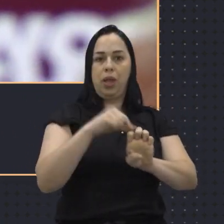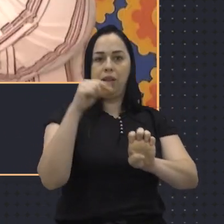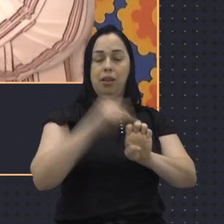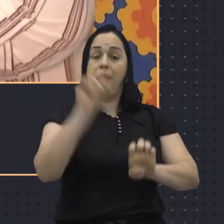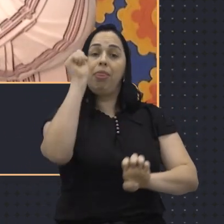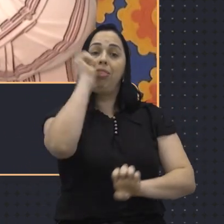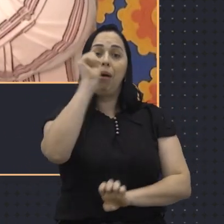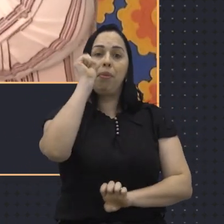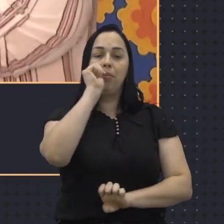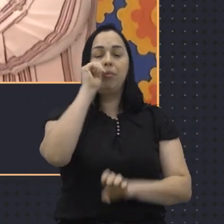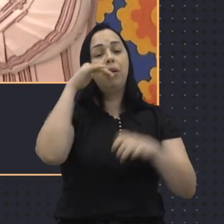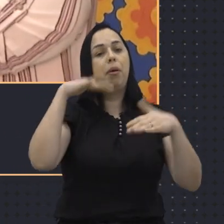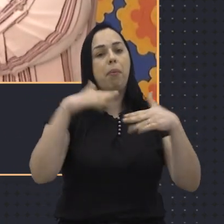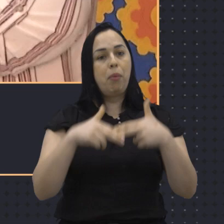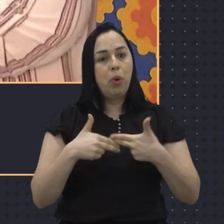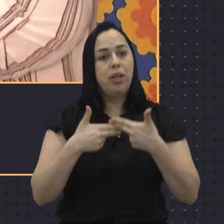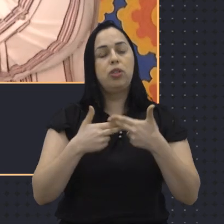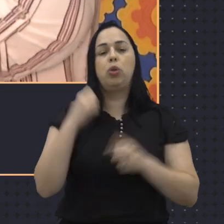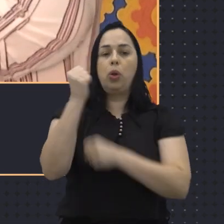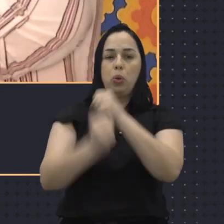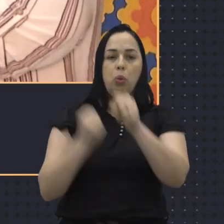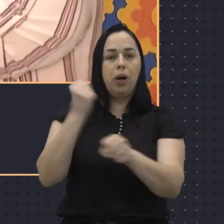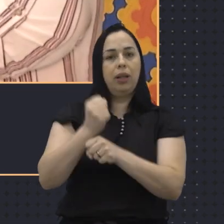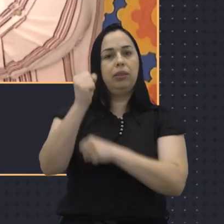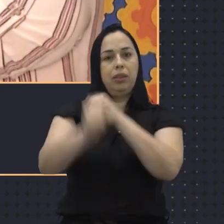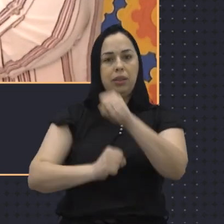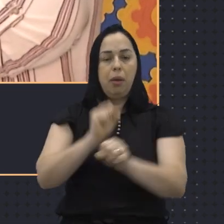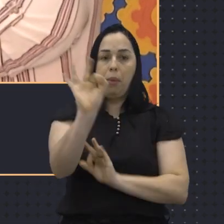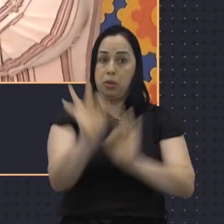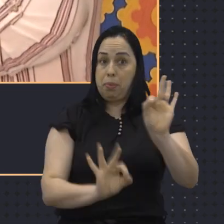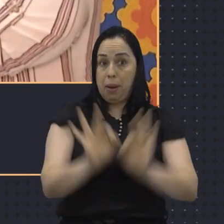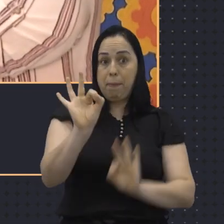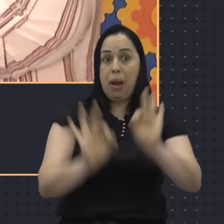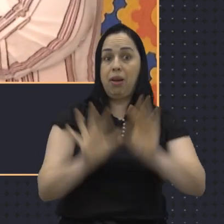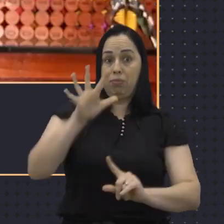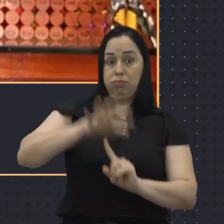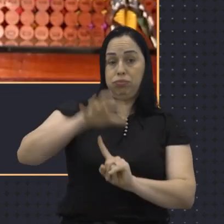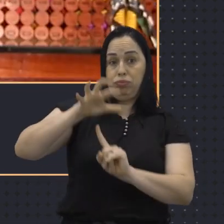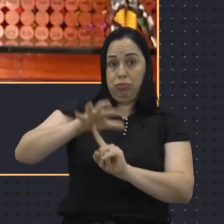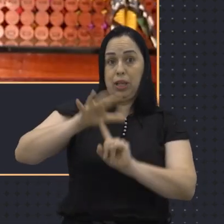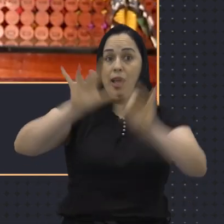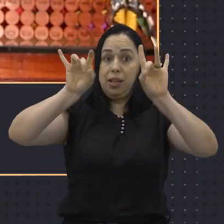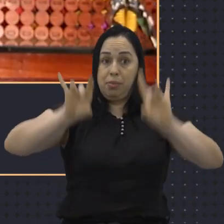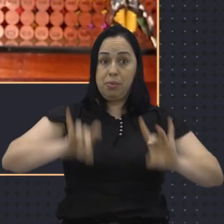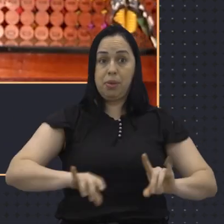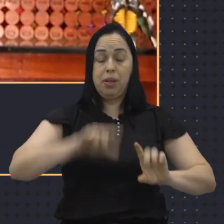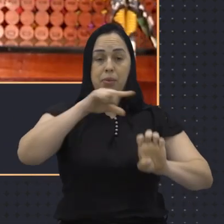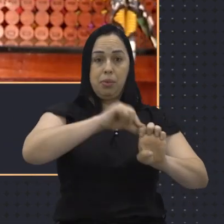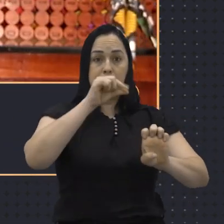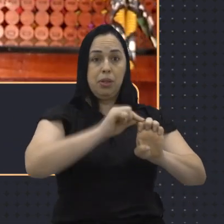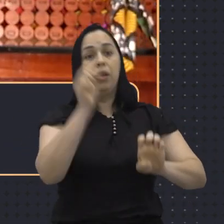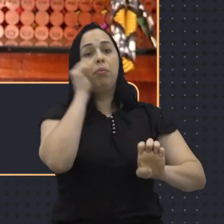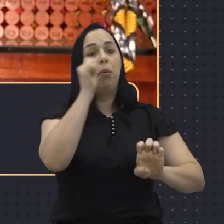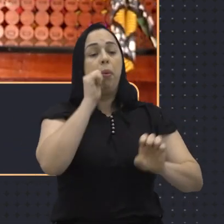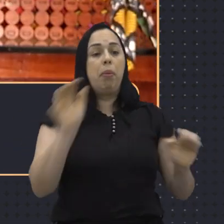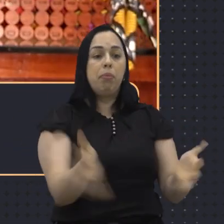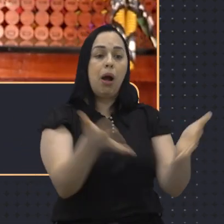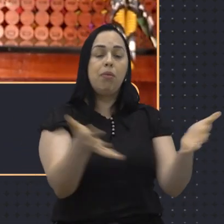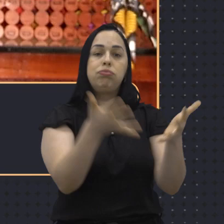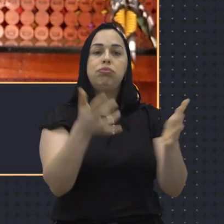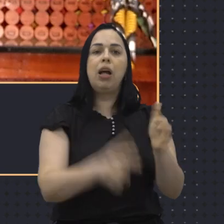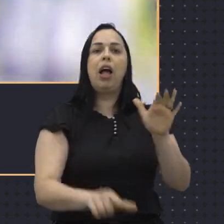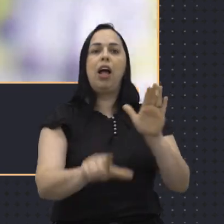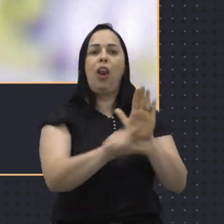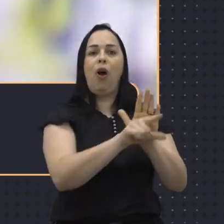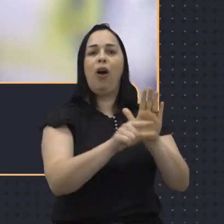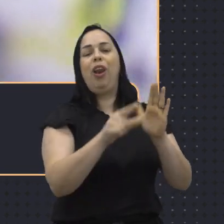Feminino. Com isso, todos os anos a cidade poderá se organizar para realizar a feira e incentivar mulheres a abrirem o próprio